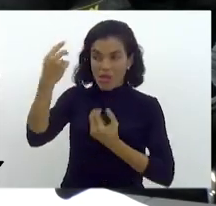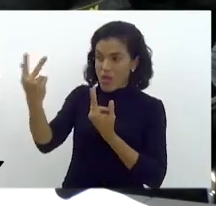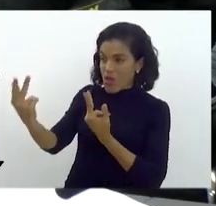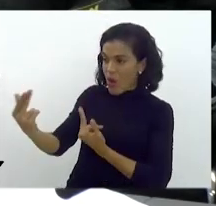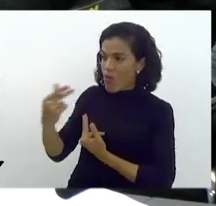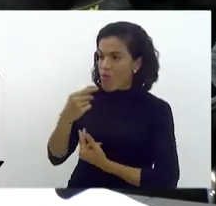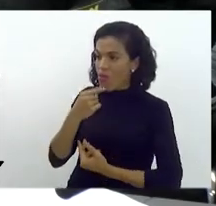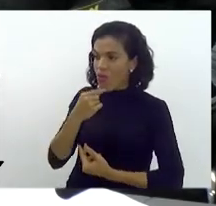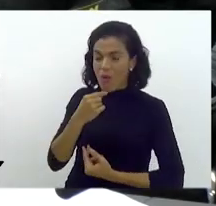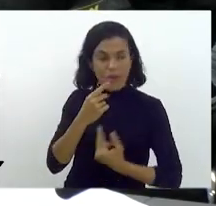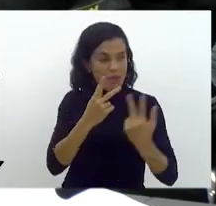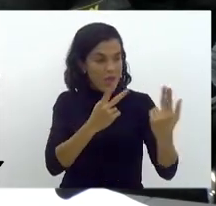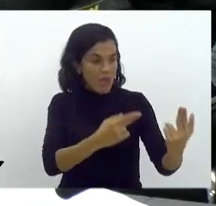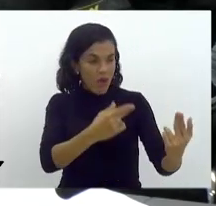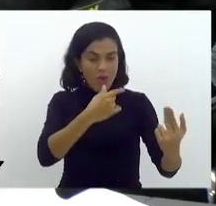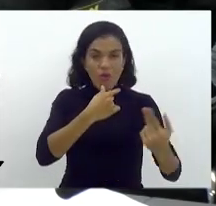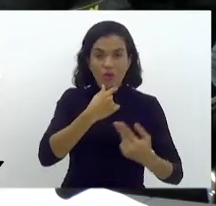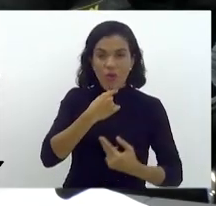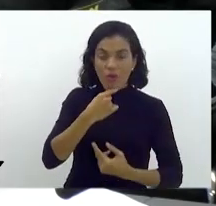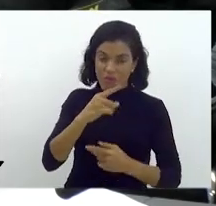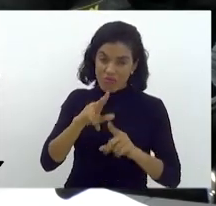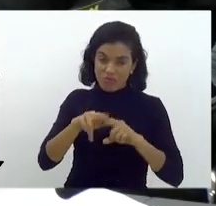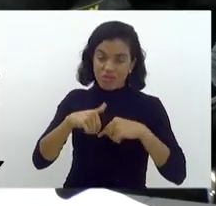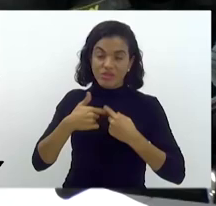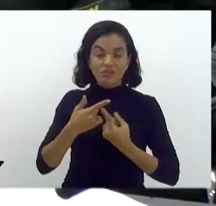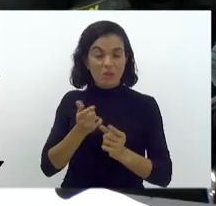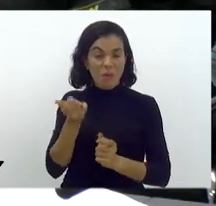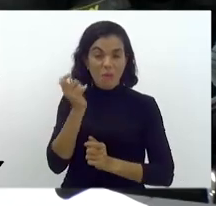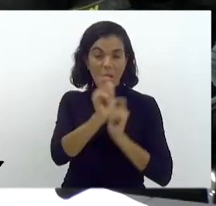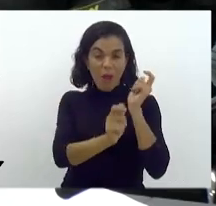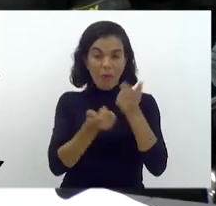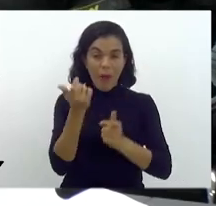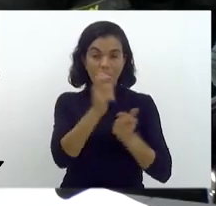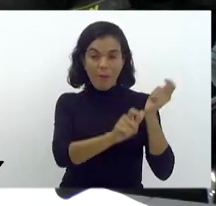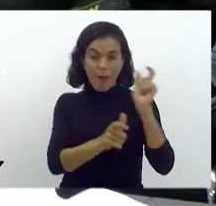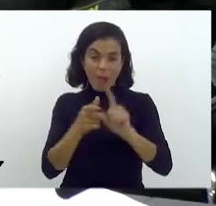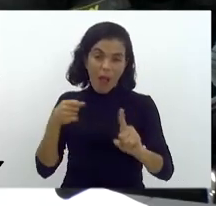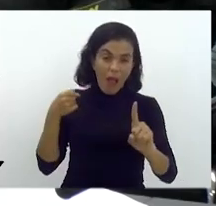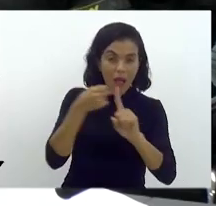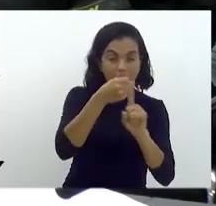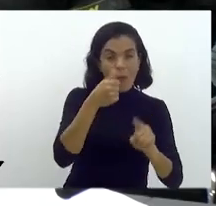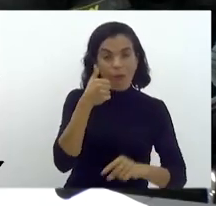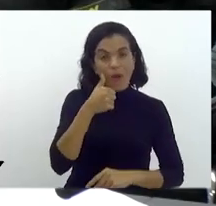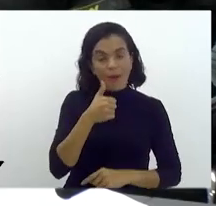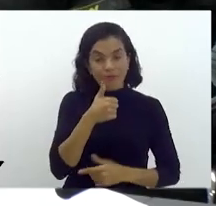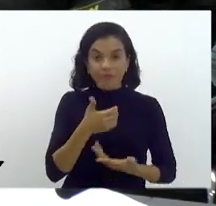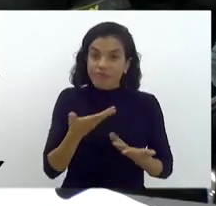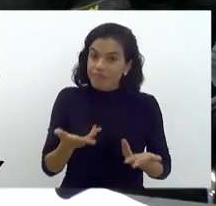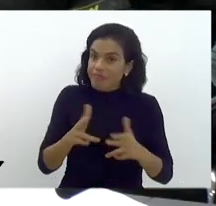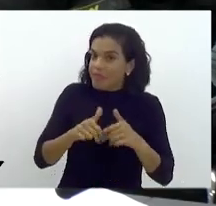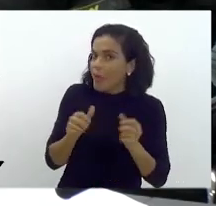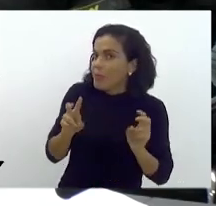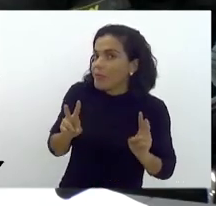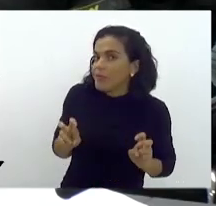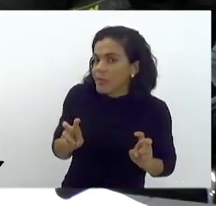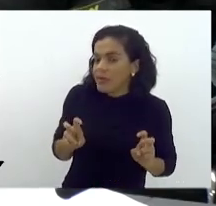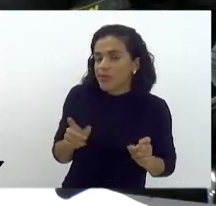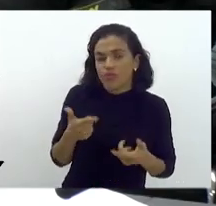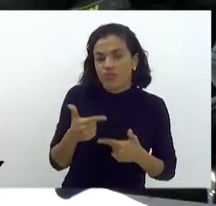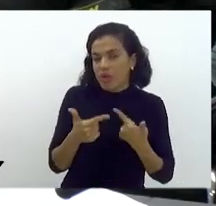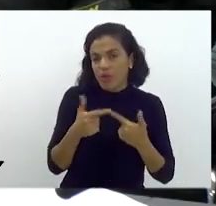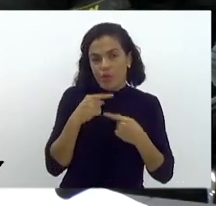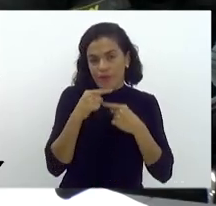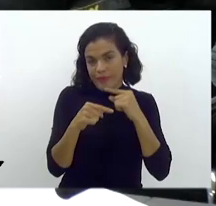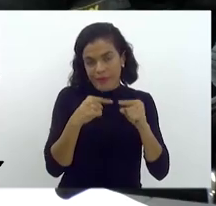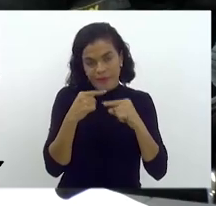igual o homem e por isso agridem também as mulheres então sobre isso não há não há